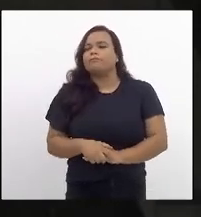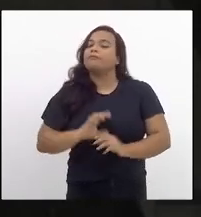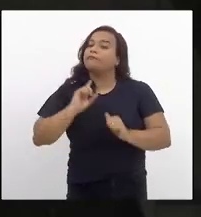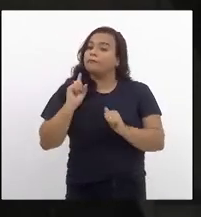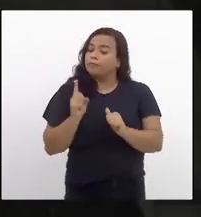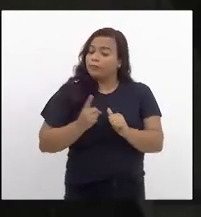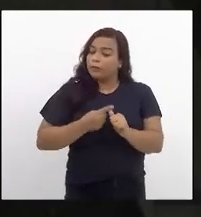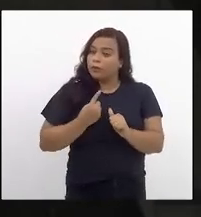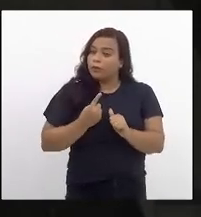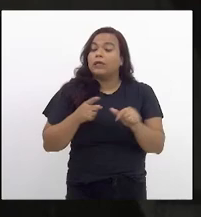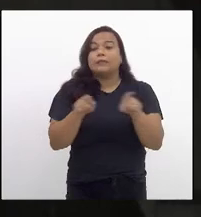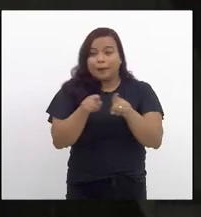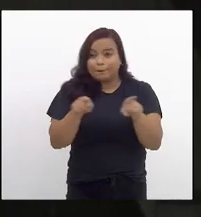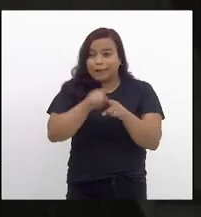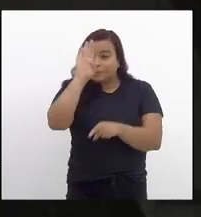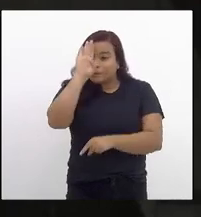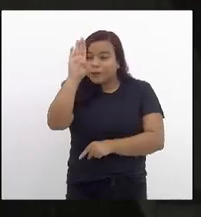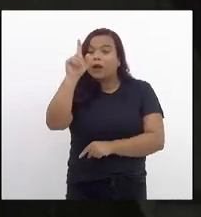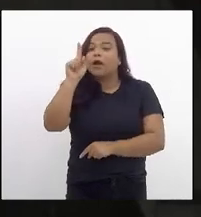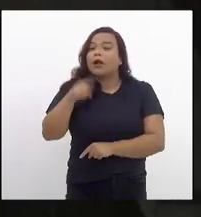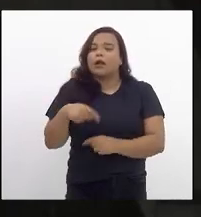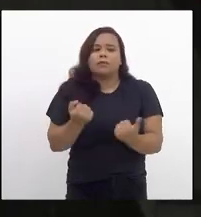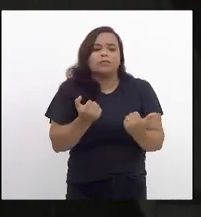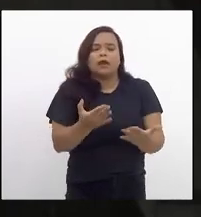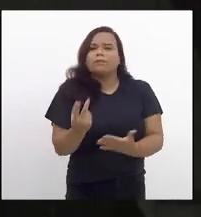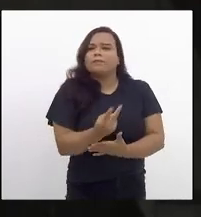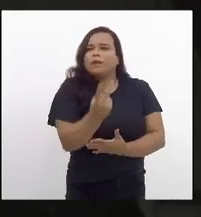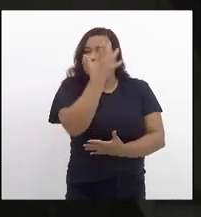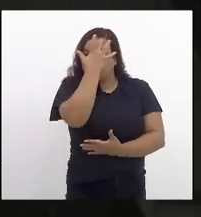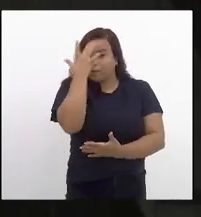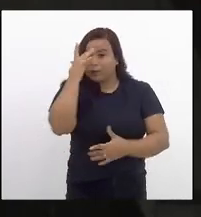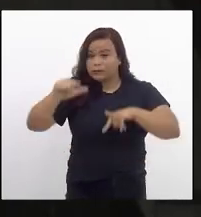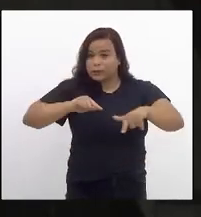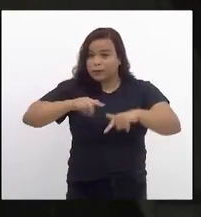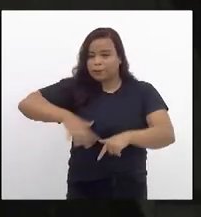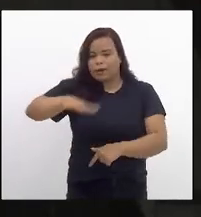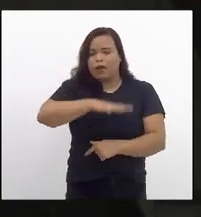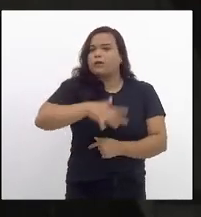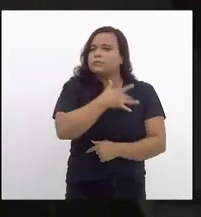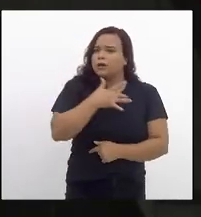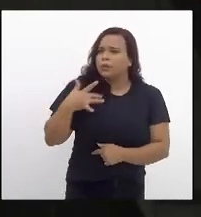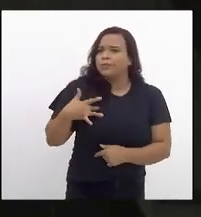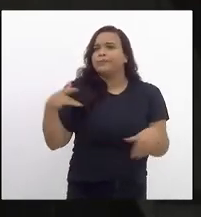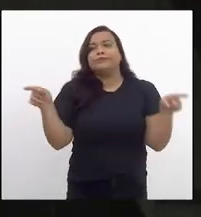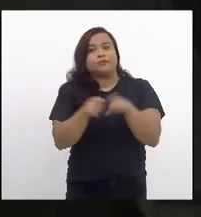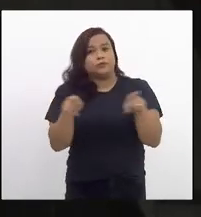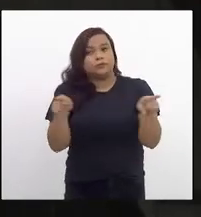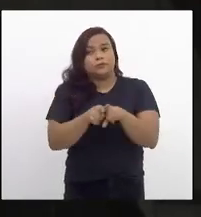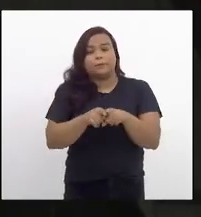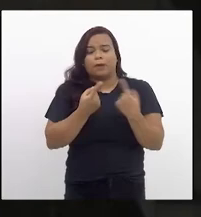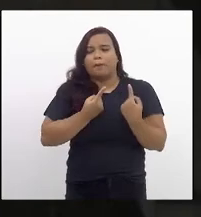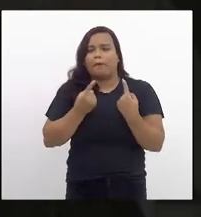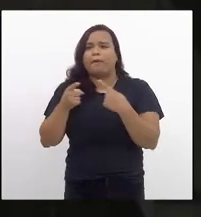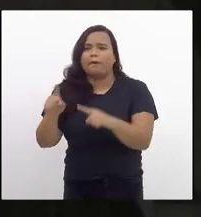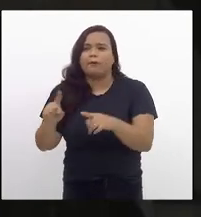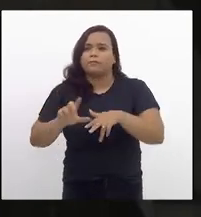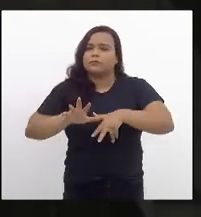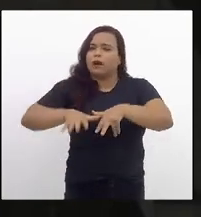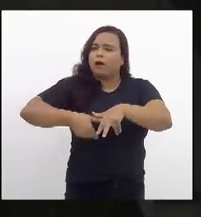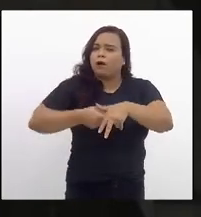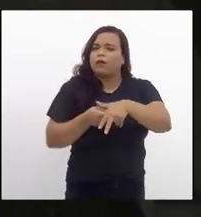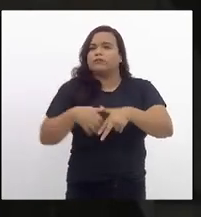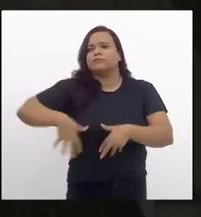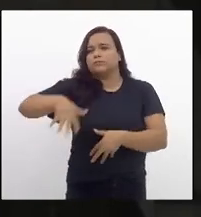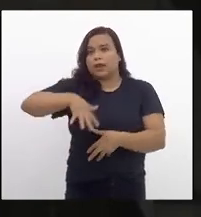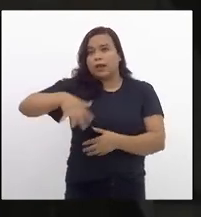os servidores da saúde para ter um combate sistemático à corrupção na área da